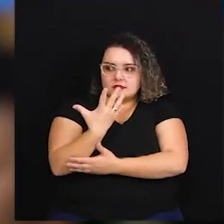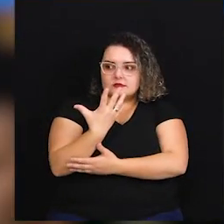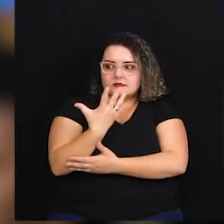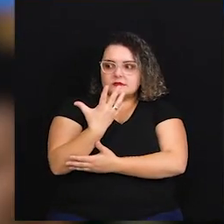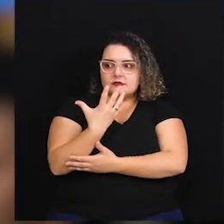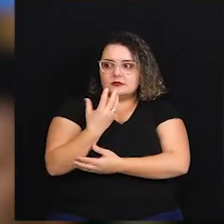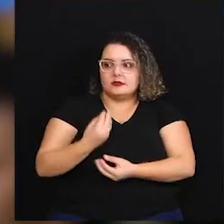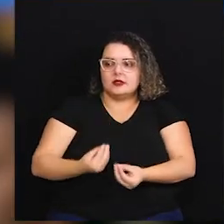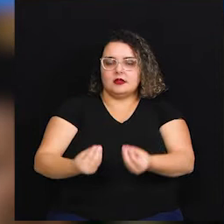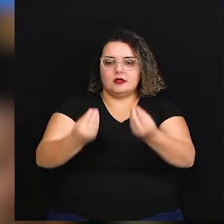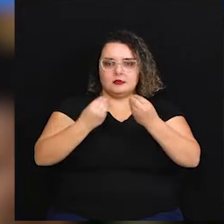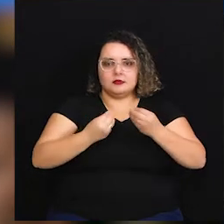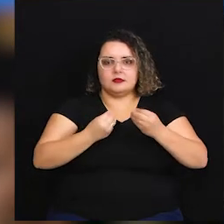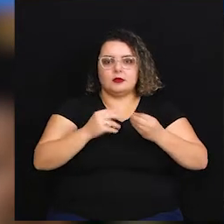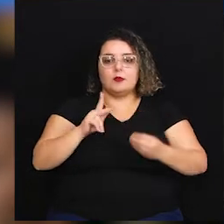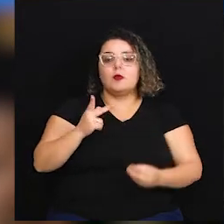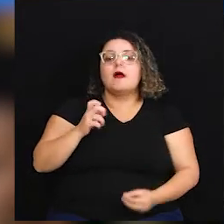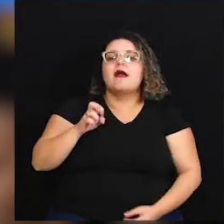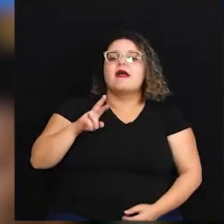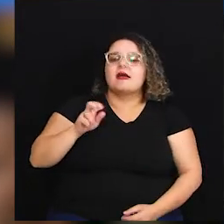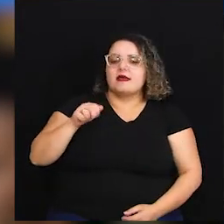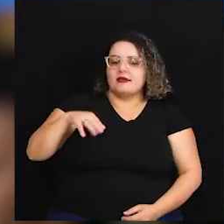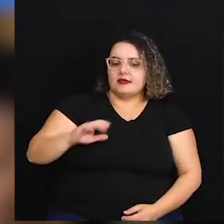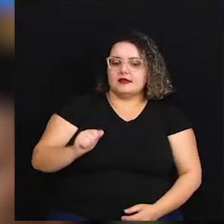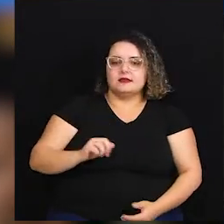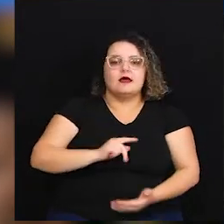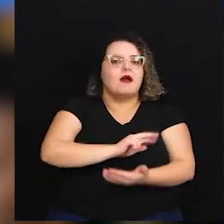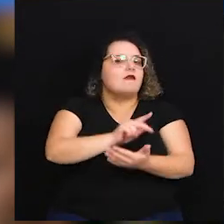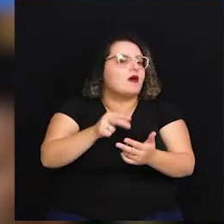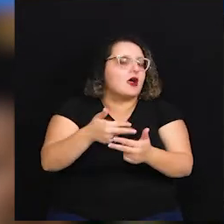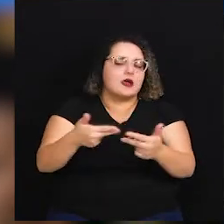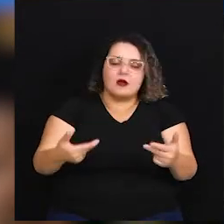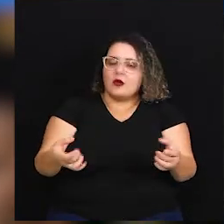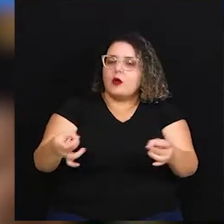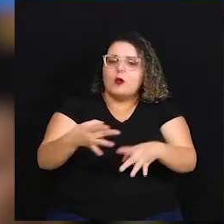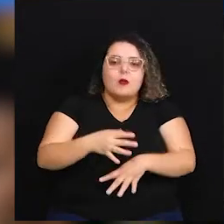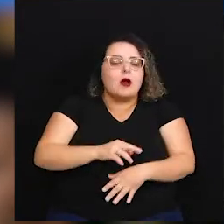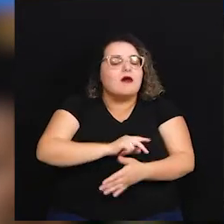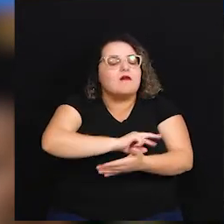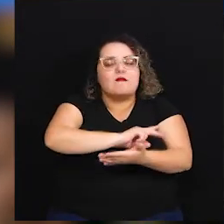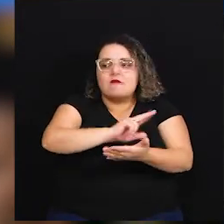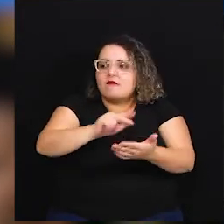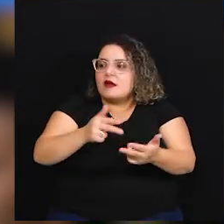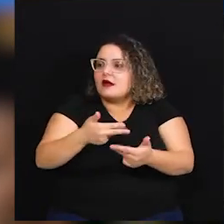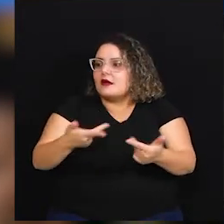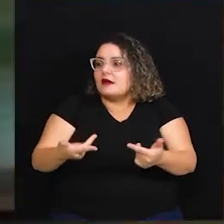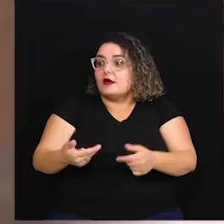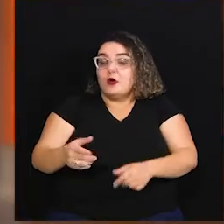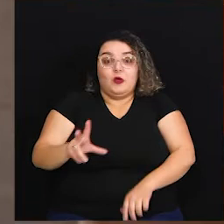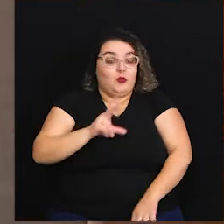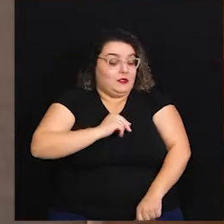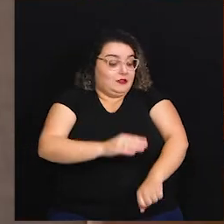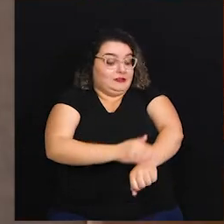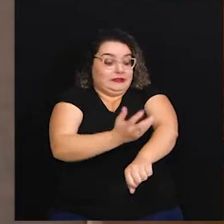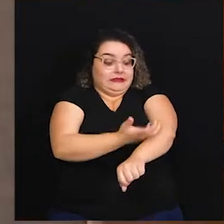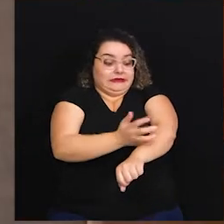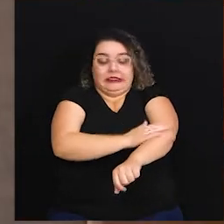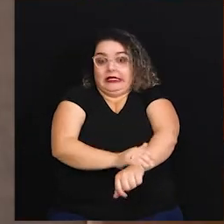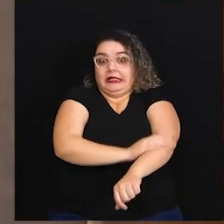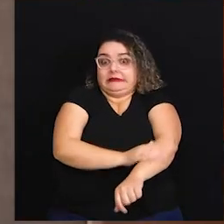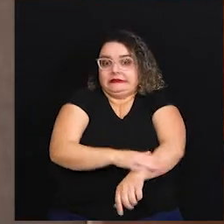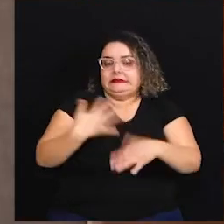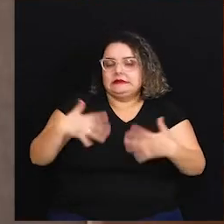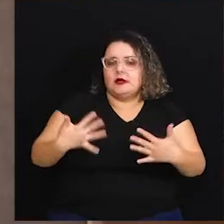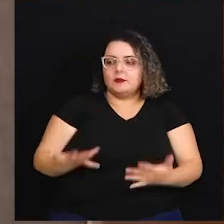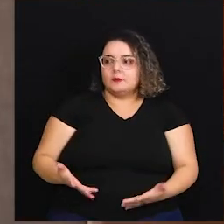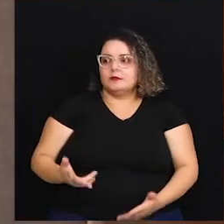estava criando. E ele me deixa como herança, né, muita coisa pronta. É muita mesmo. Até